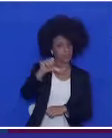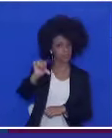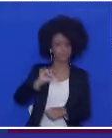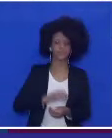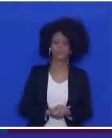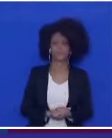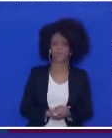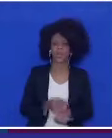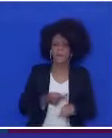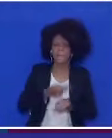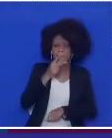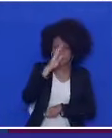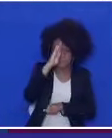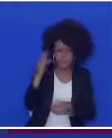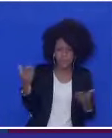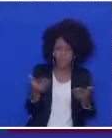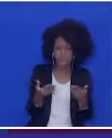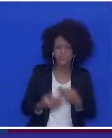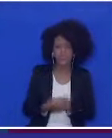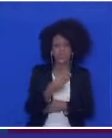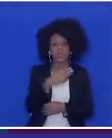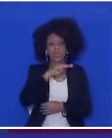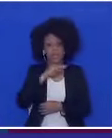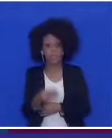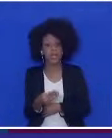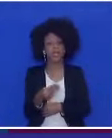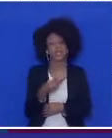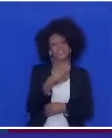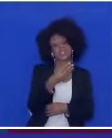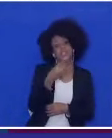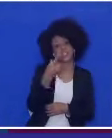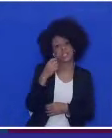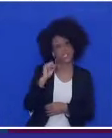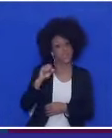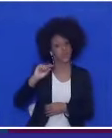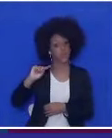79. Prêmio principal desta noite da Quina, acima de